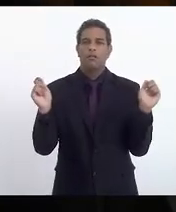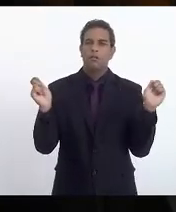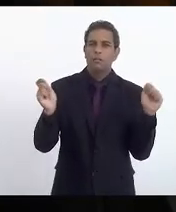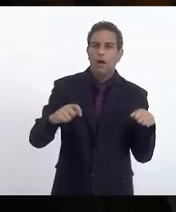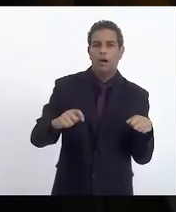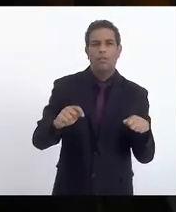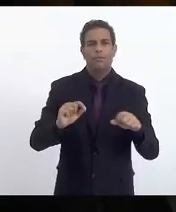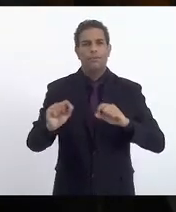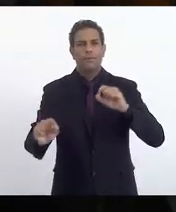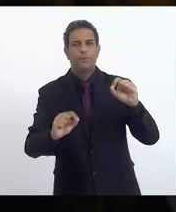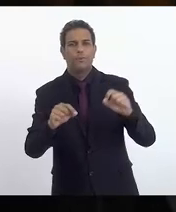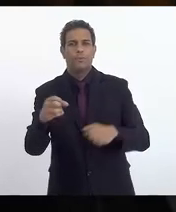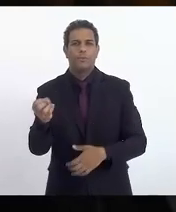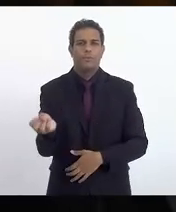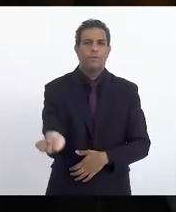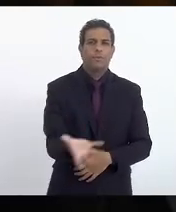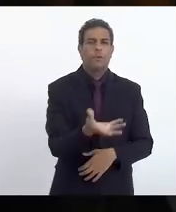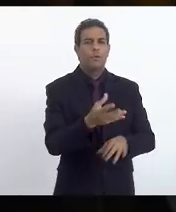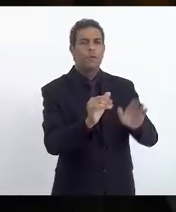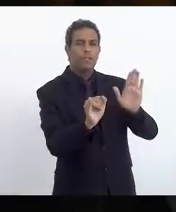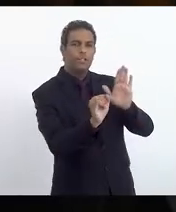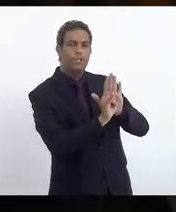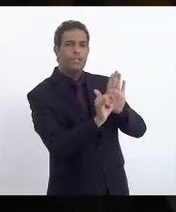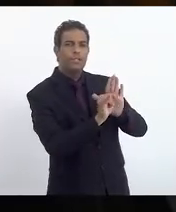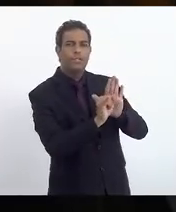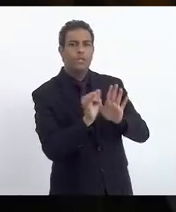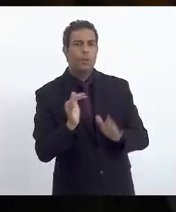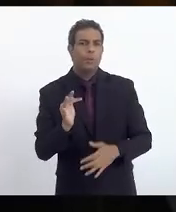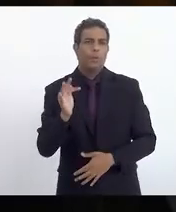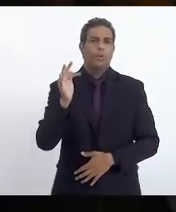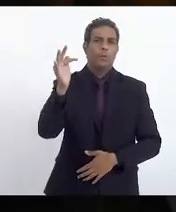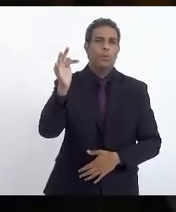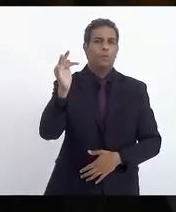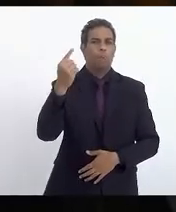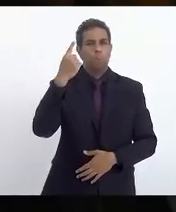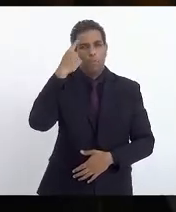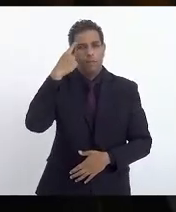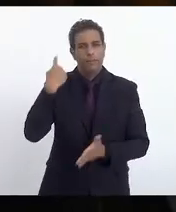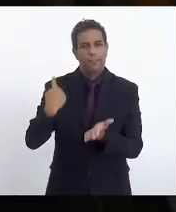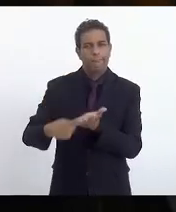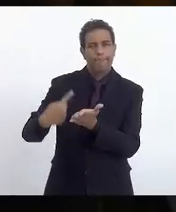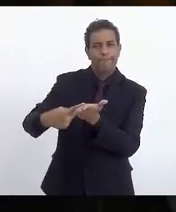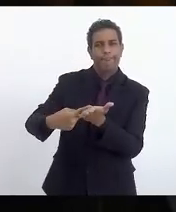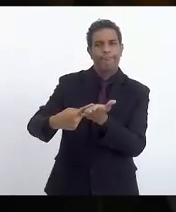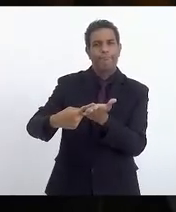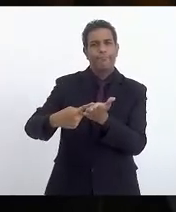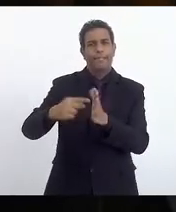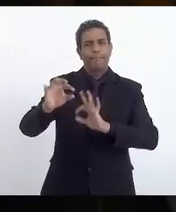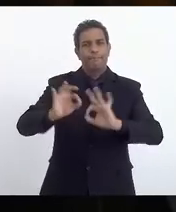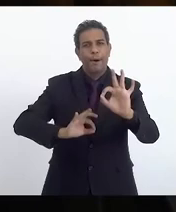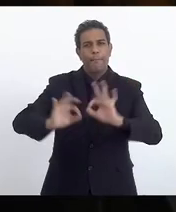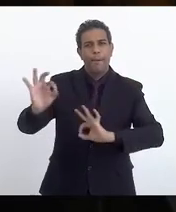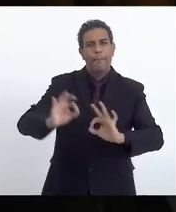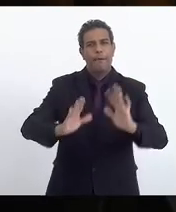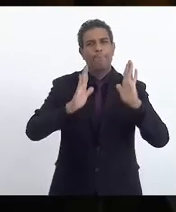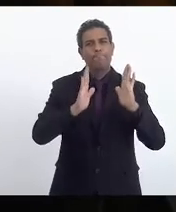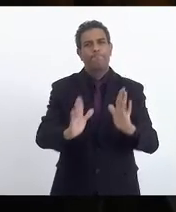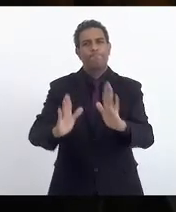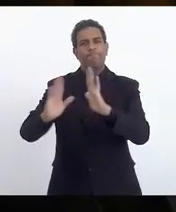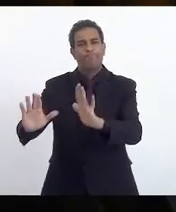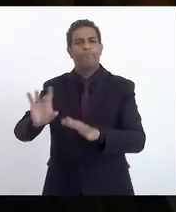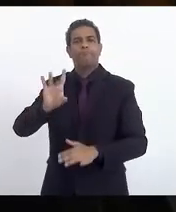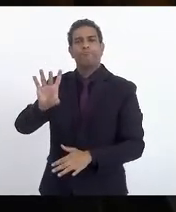de que o novo edital não prevê Já te ajuda a concessão monopolista ou seja